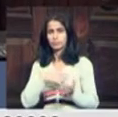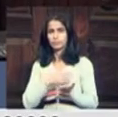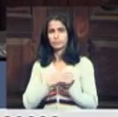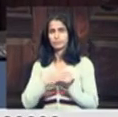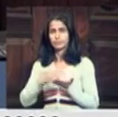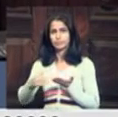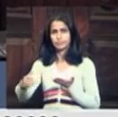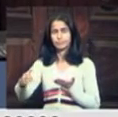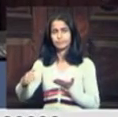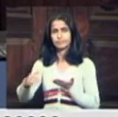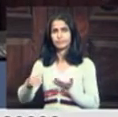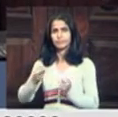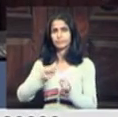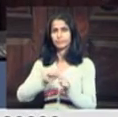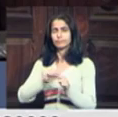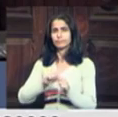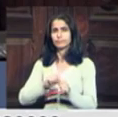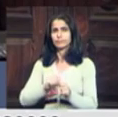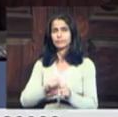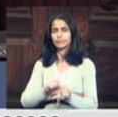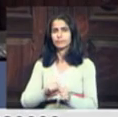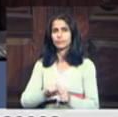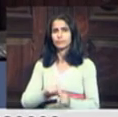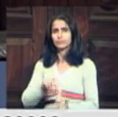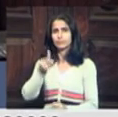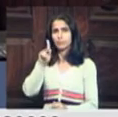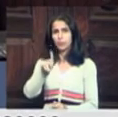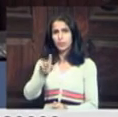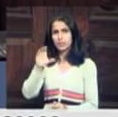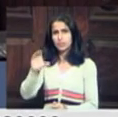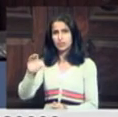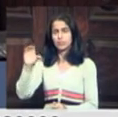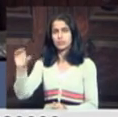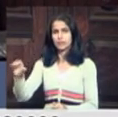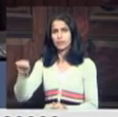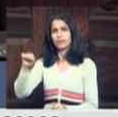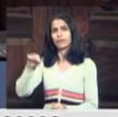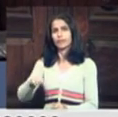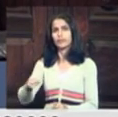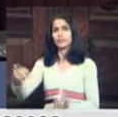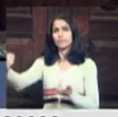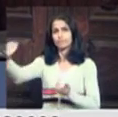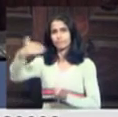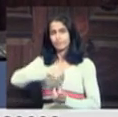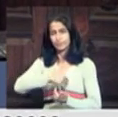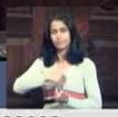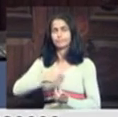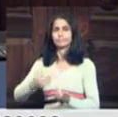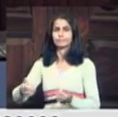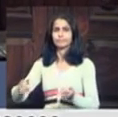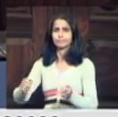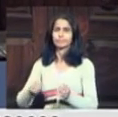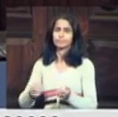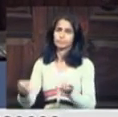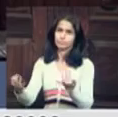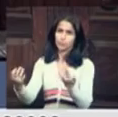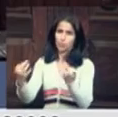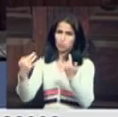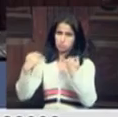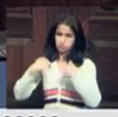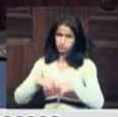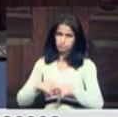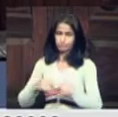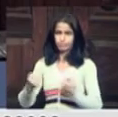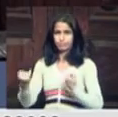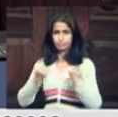da atuação da facção criminosa de São Paulo, PCC, no estado do Rio de Janeiro, em alguns municípios. Essas